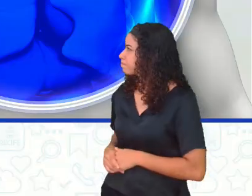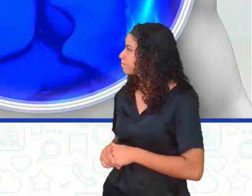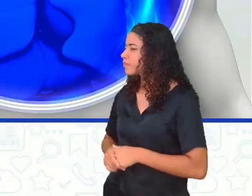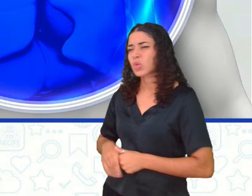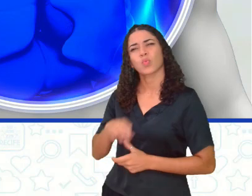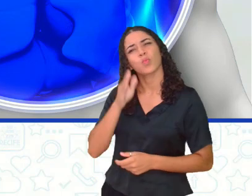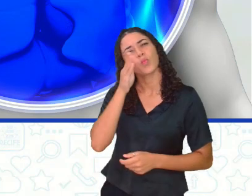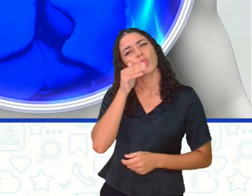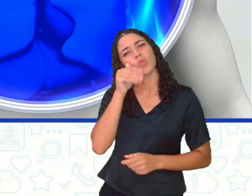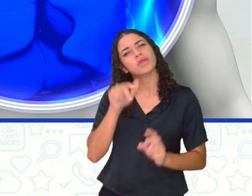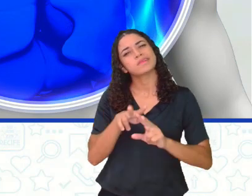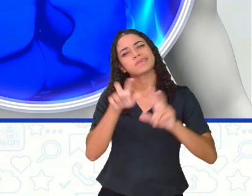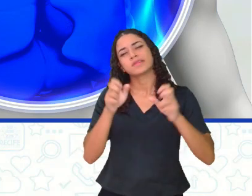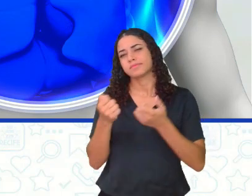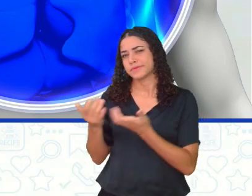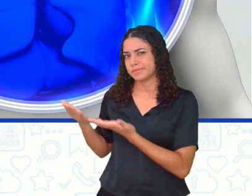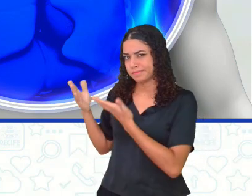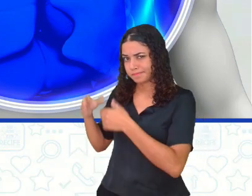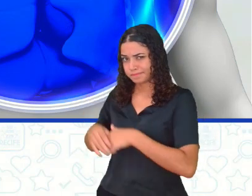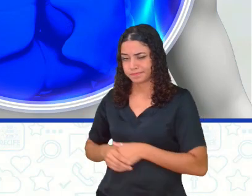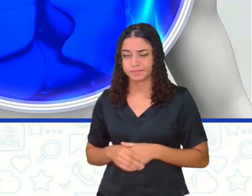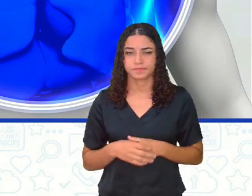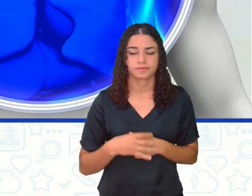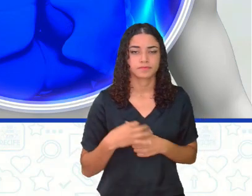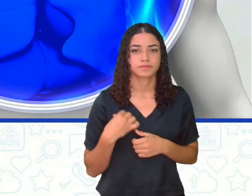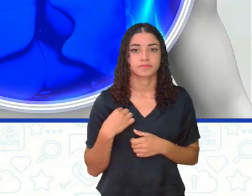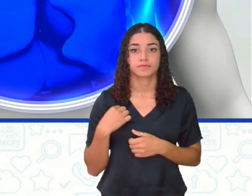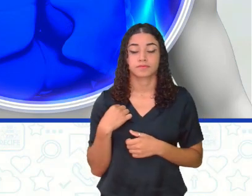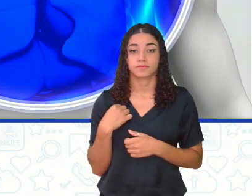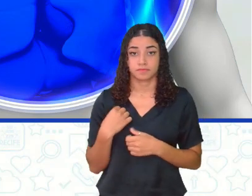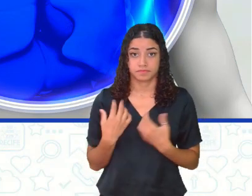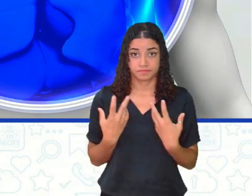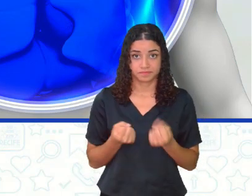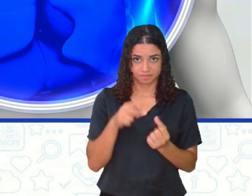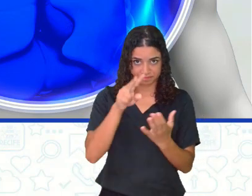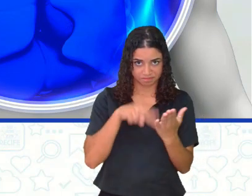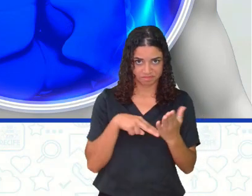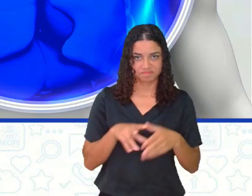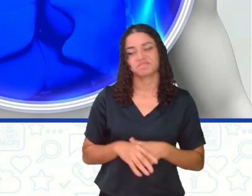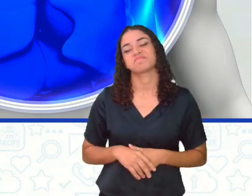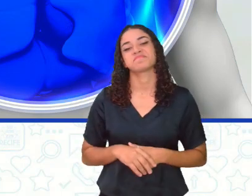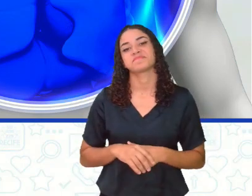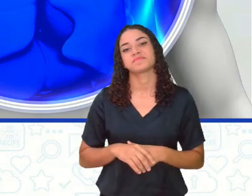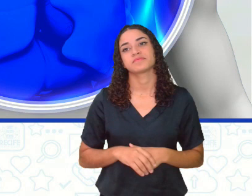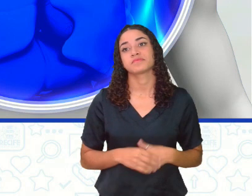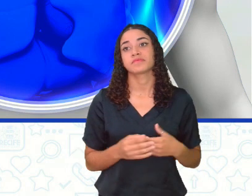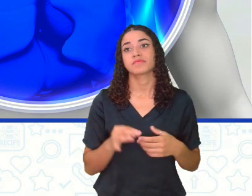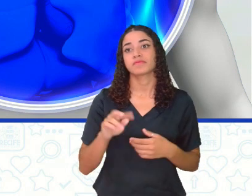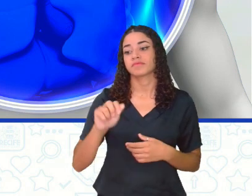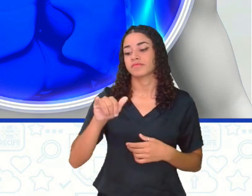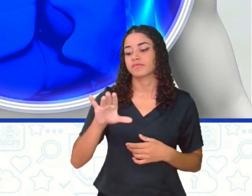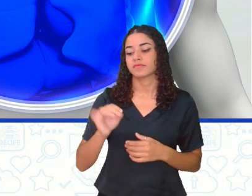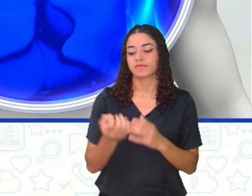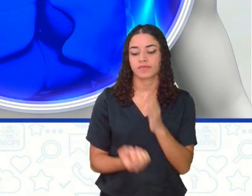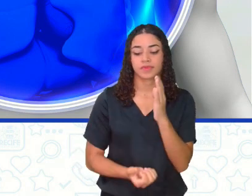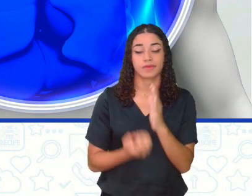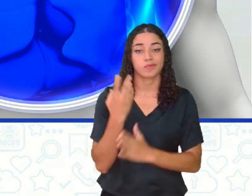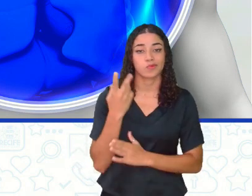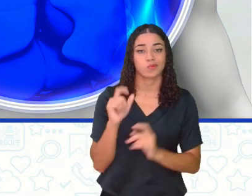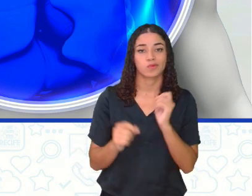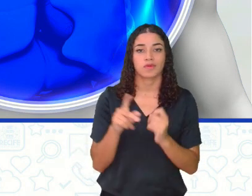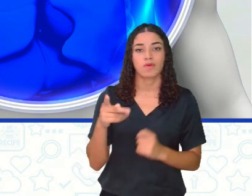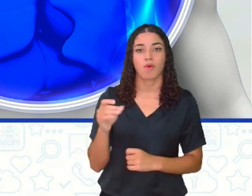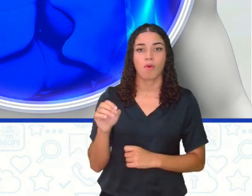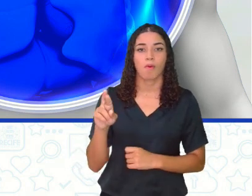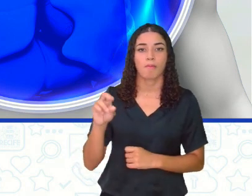trouxe em relação aí a esse tipo de glândula. Vamos ler comigo? Timo produz um hormônio